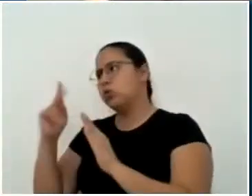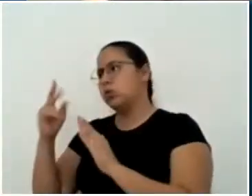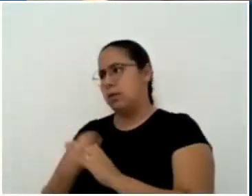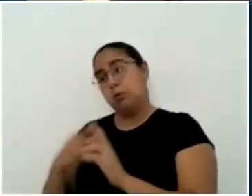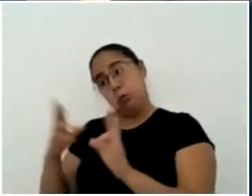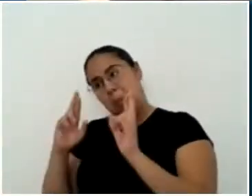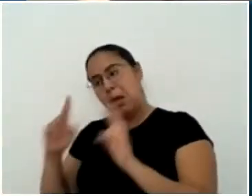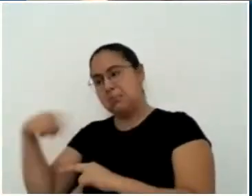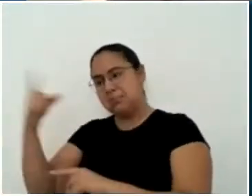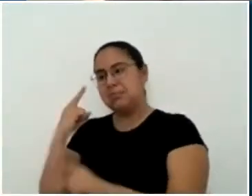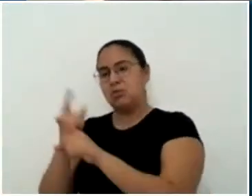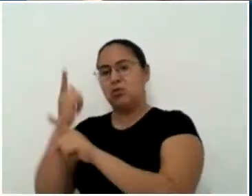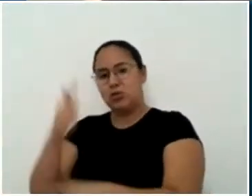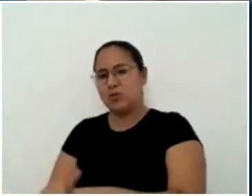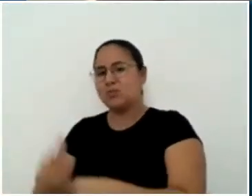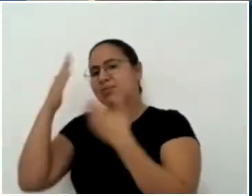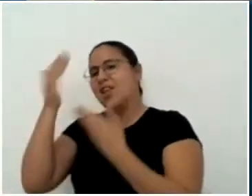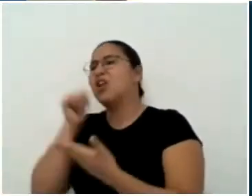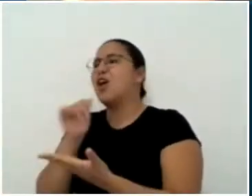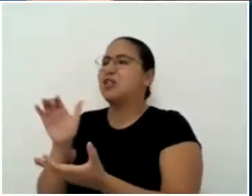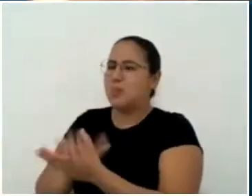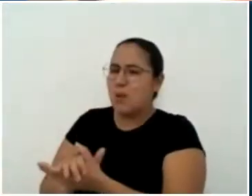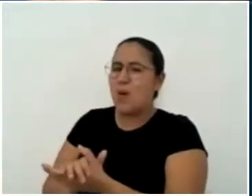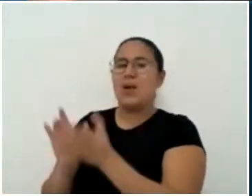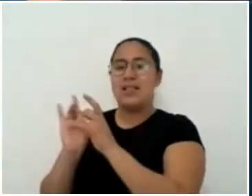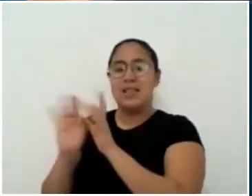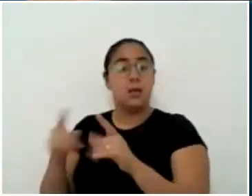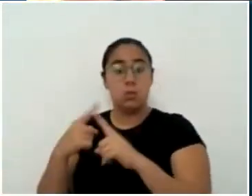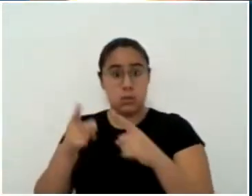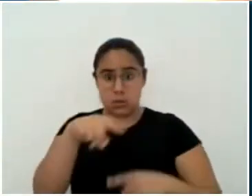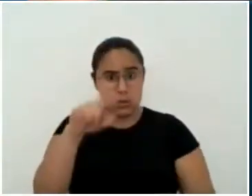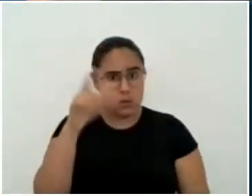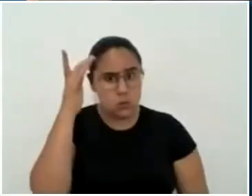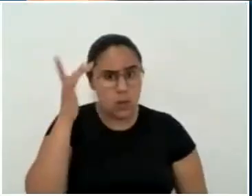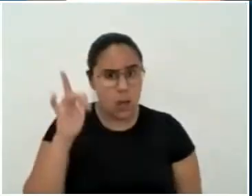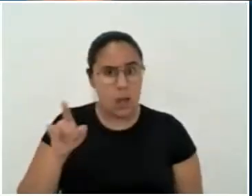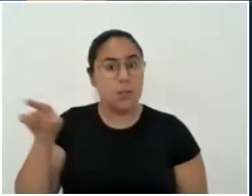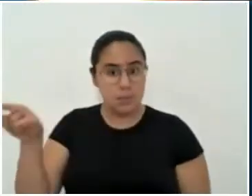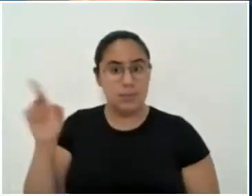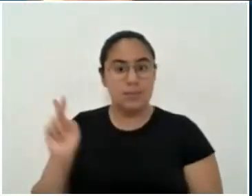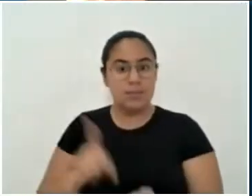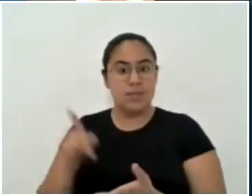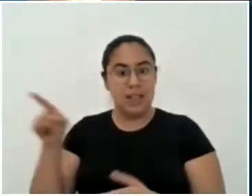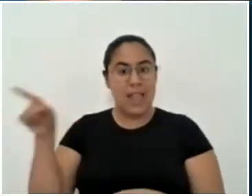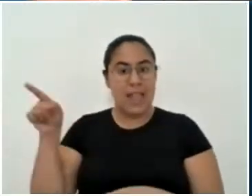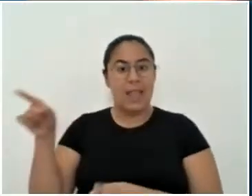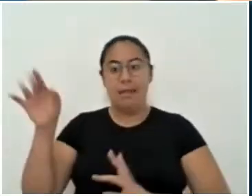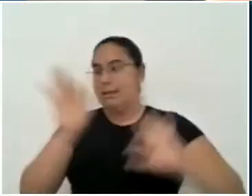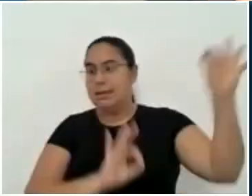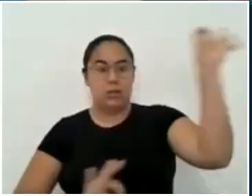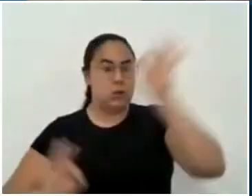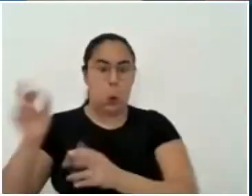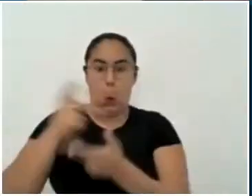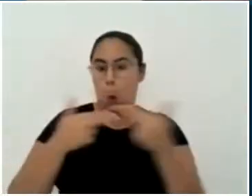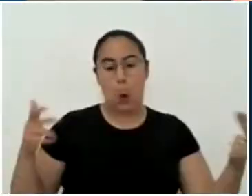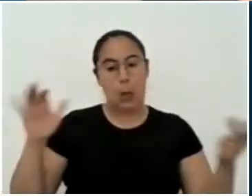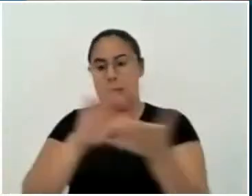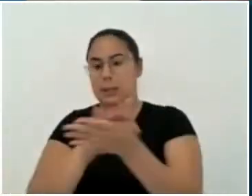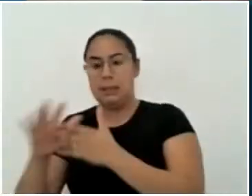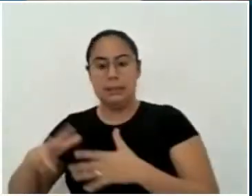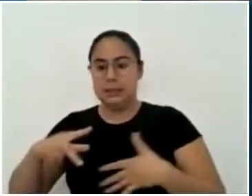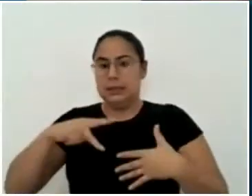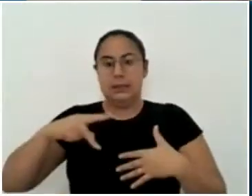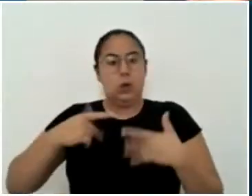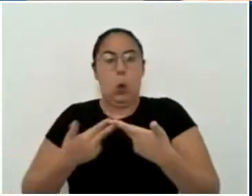por nos permitir. Para aqueles que não sabem, né, o doutor Erasmo estava aí em termos de casamento e coisas pessoais nele, e ele tirou esse tempinho para estar conosco. Então,